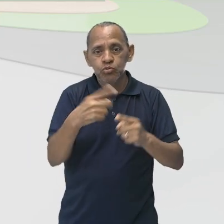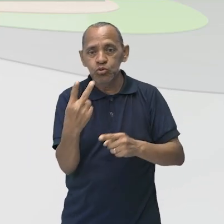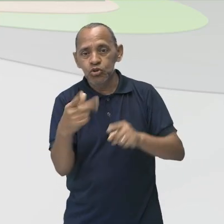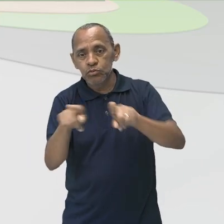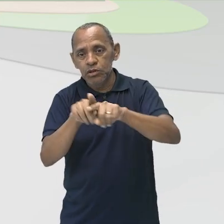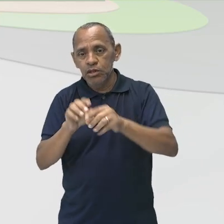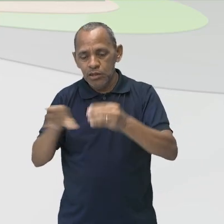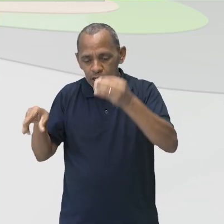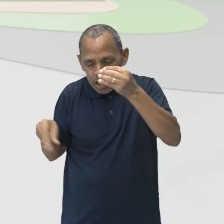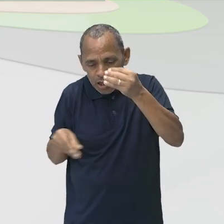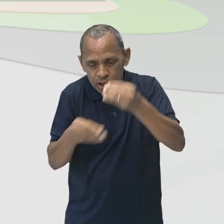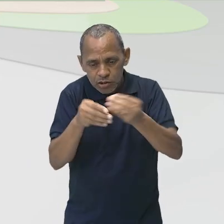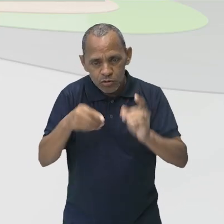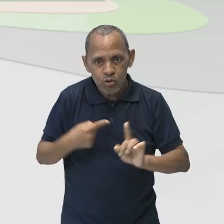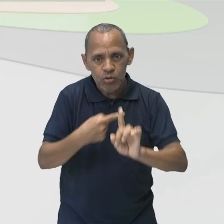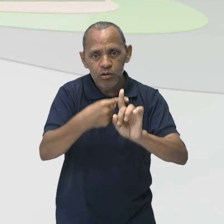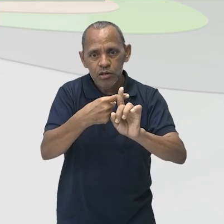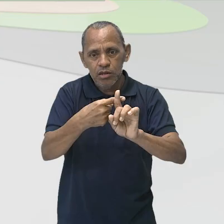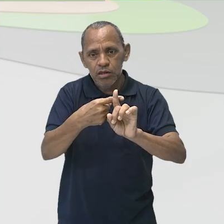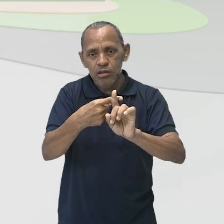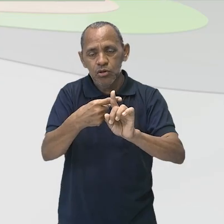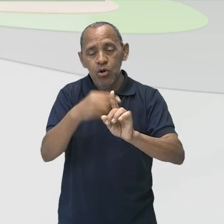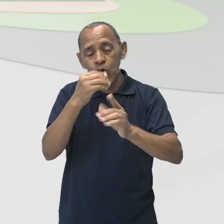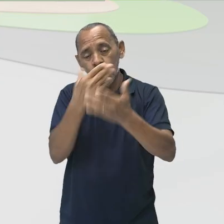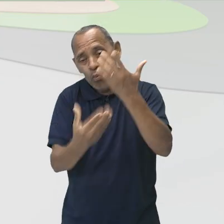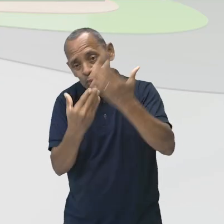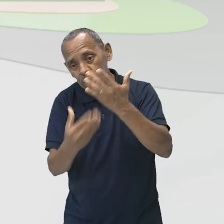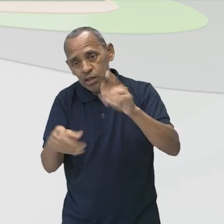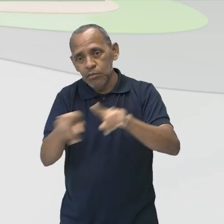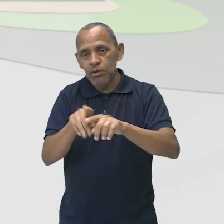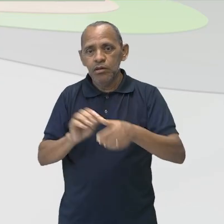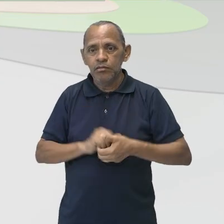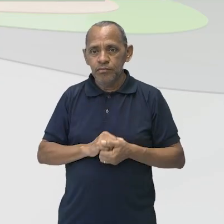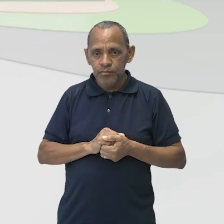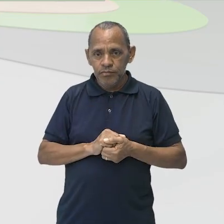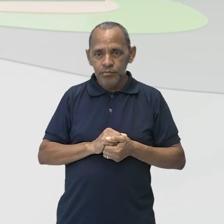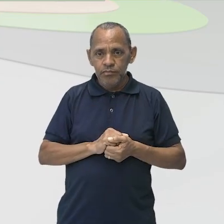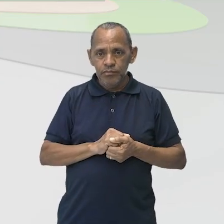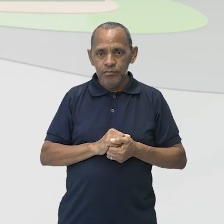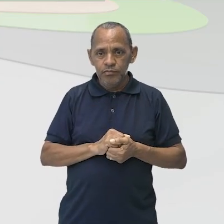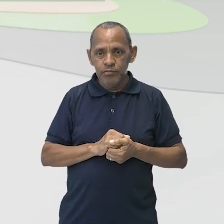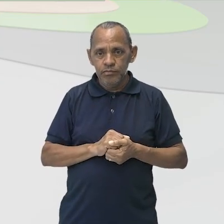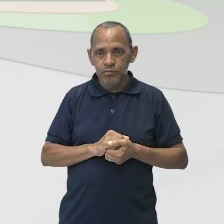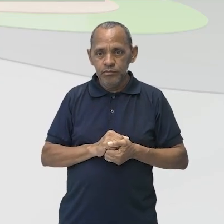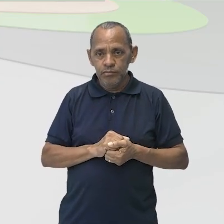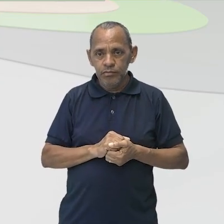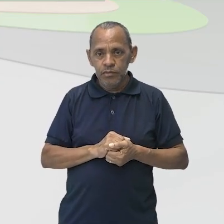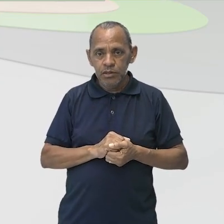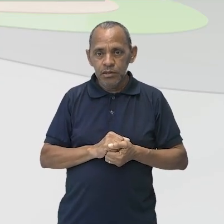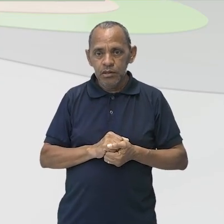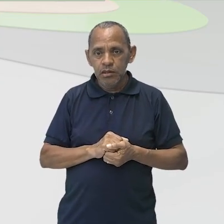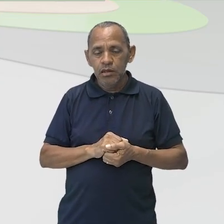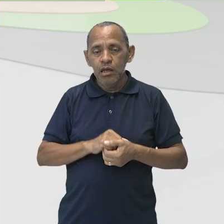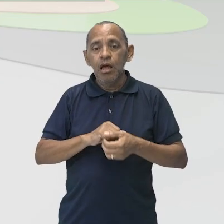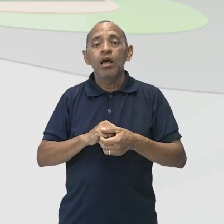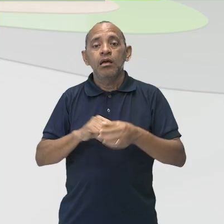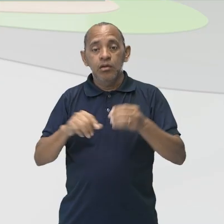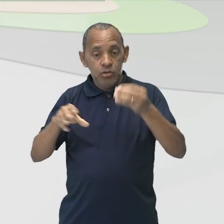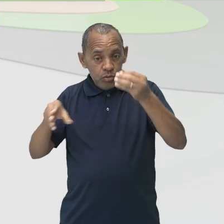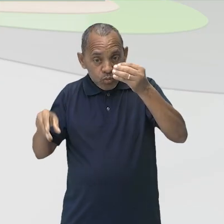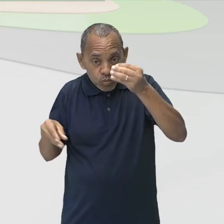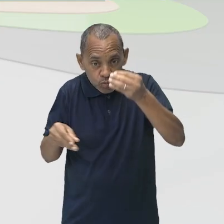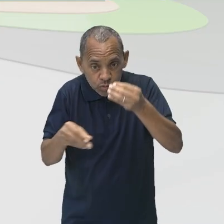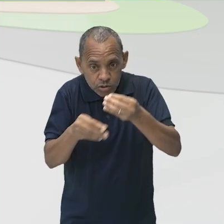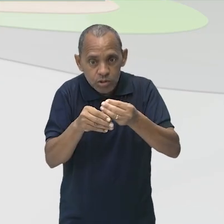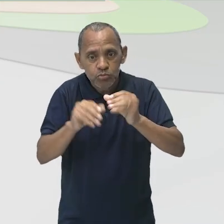adição de uma ou mais bases na sequência de DNA, como vocês podem verificar. Isso, quando ocorre uma inserção, pode